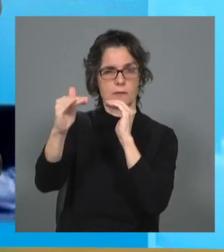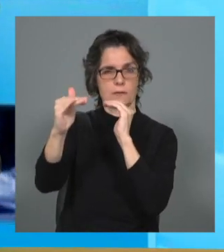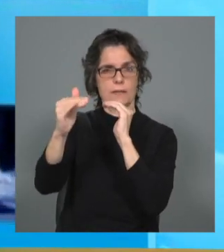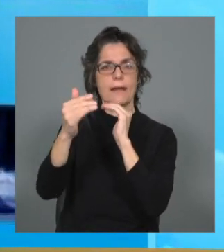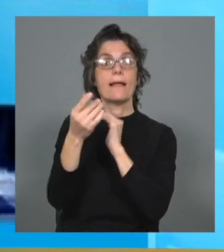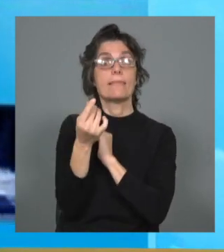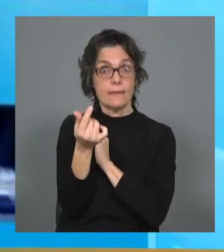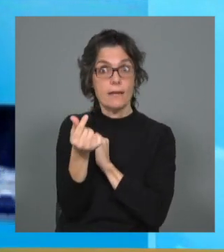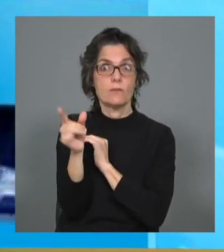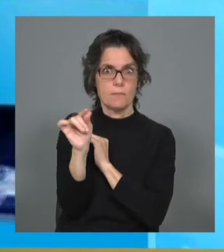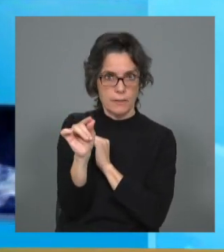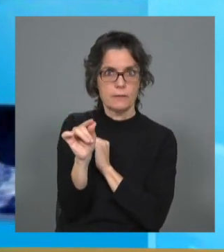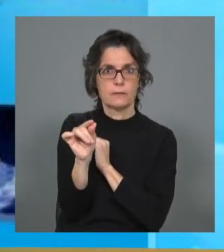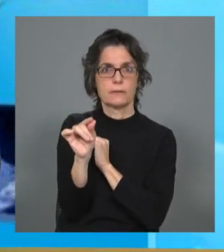dinheiro,